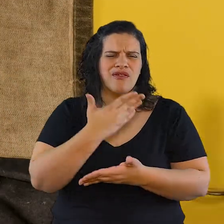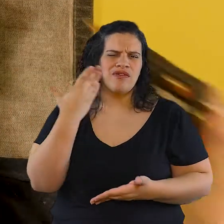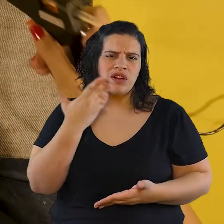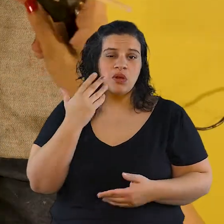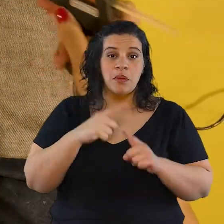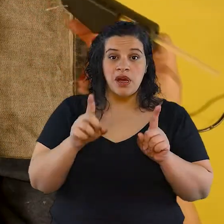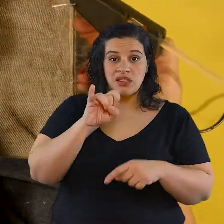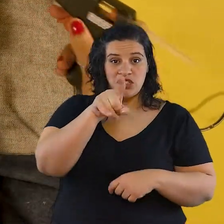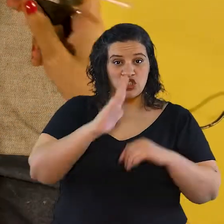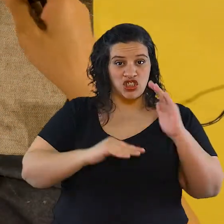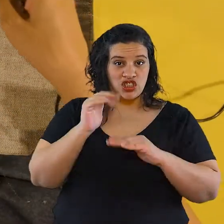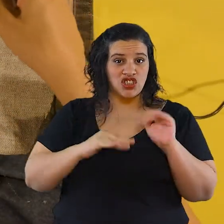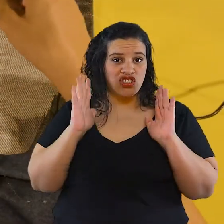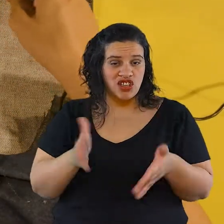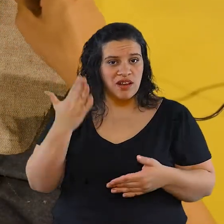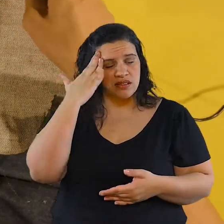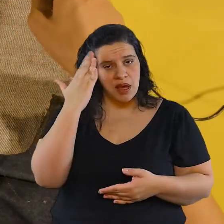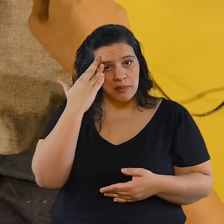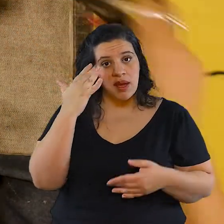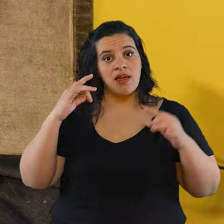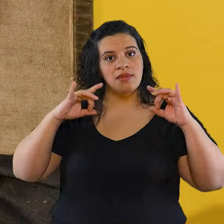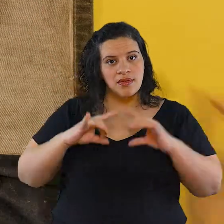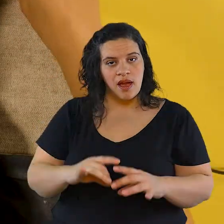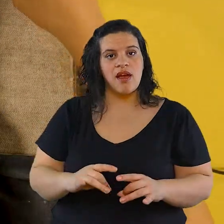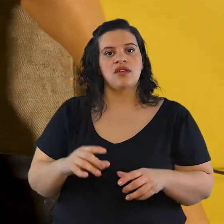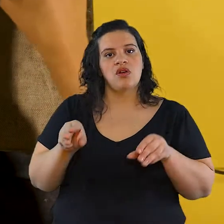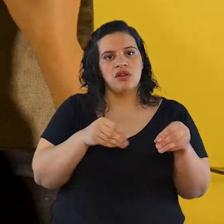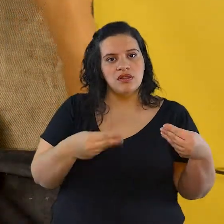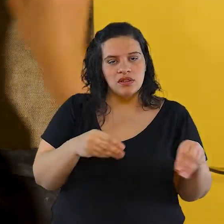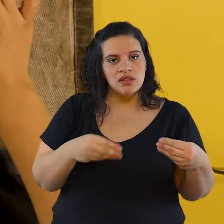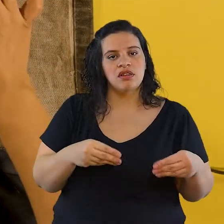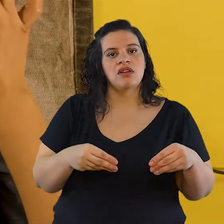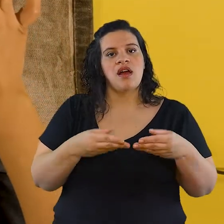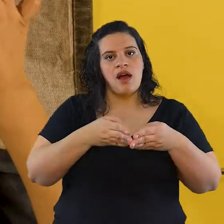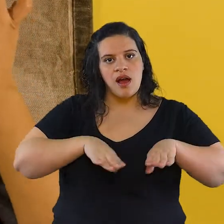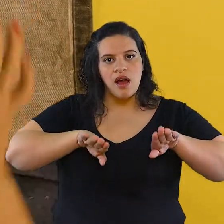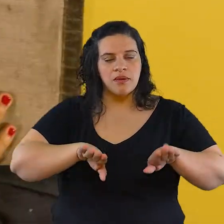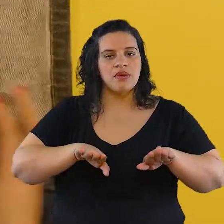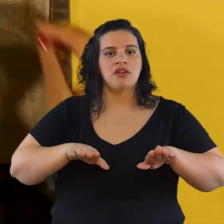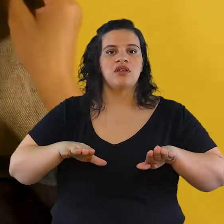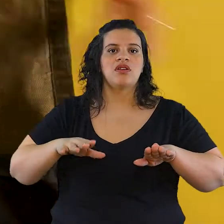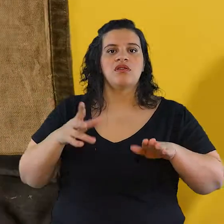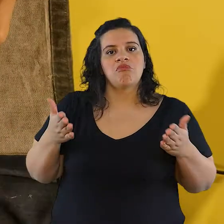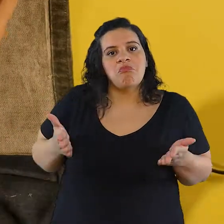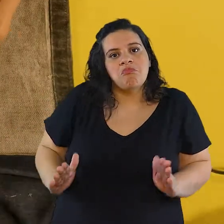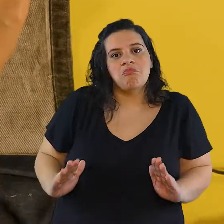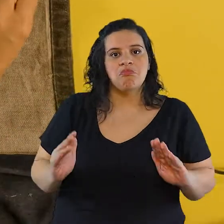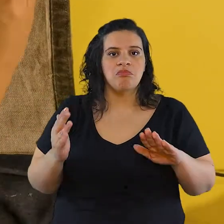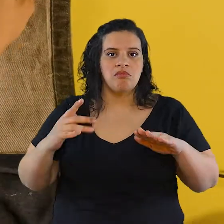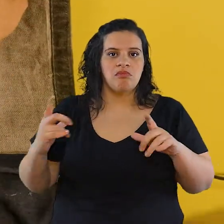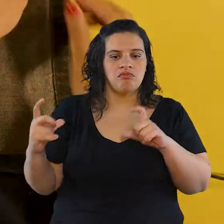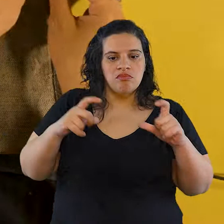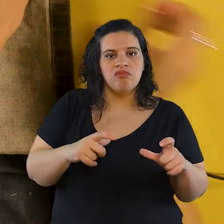fácil de fazer, né? Mas quem já tiver alguma prática, pode usar a mesma técnica de pegar o tecido da perna, abrir